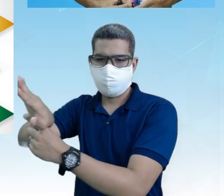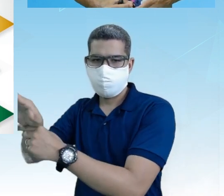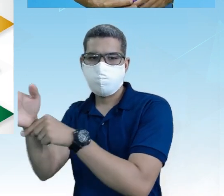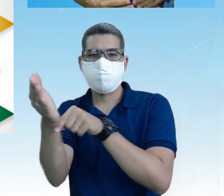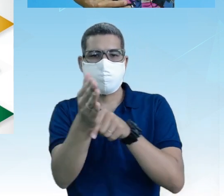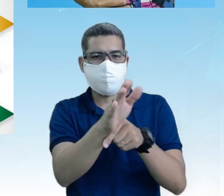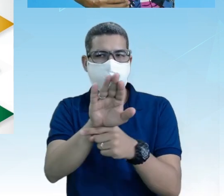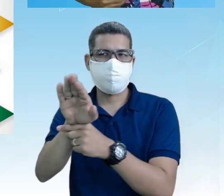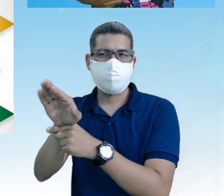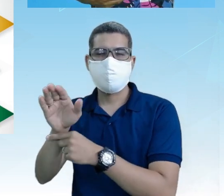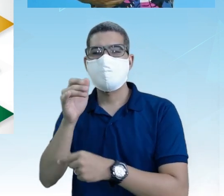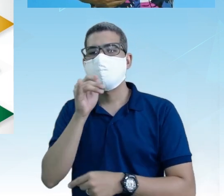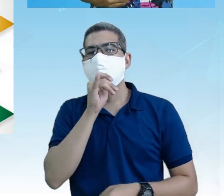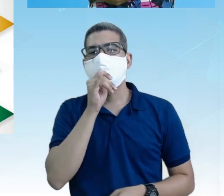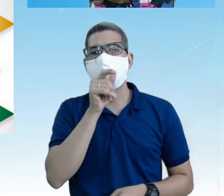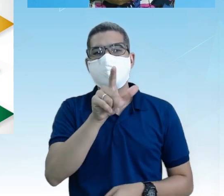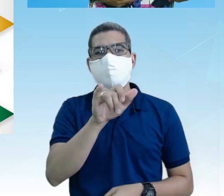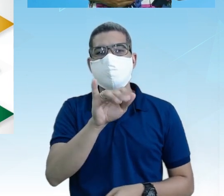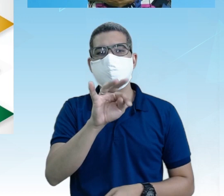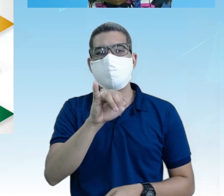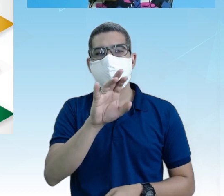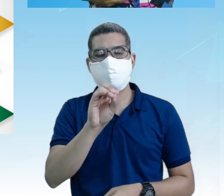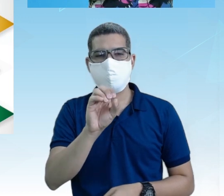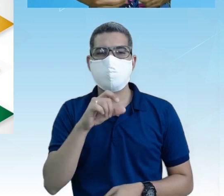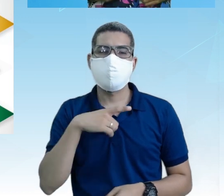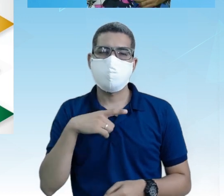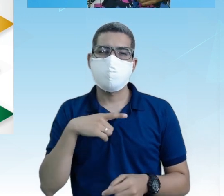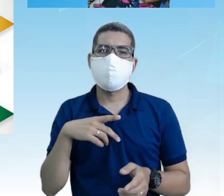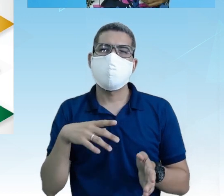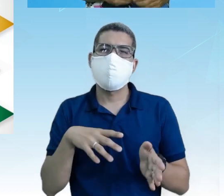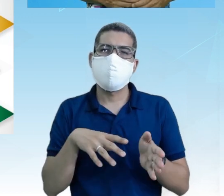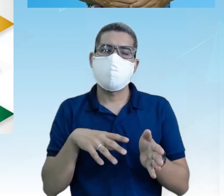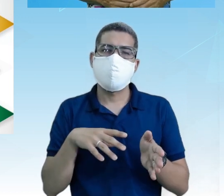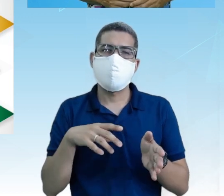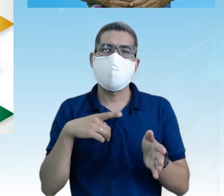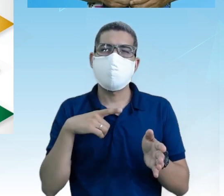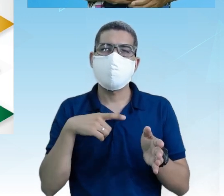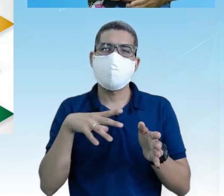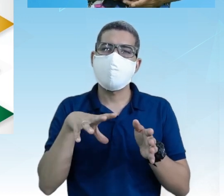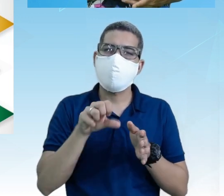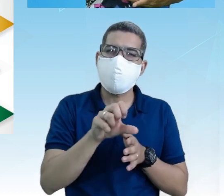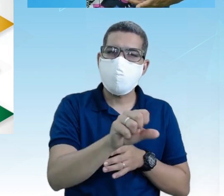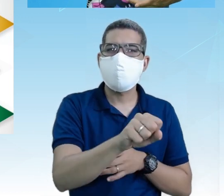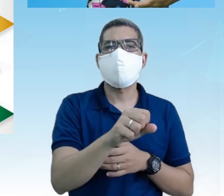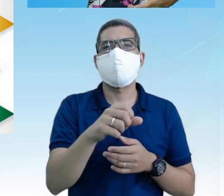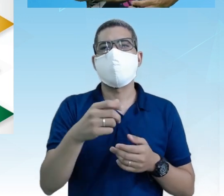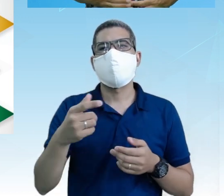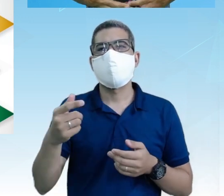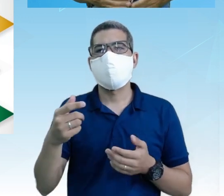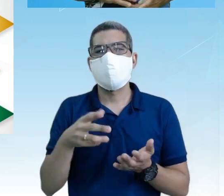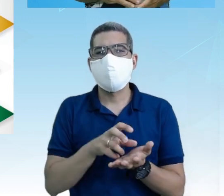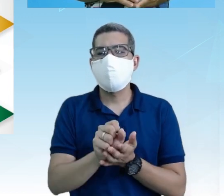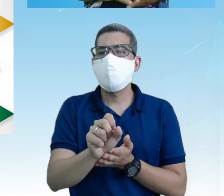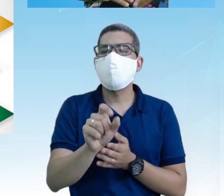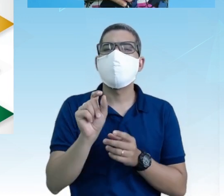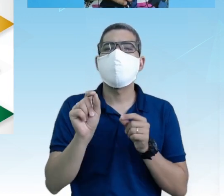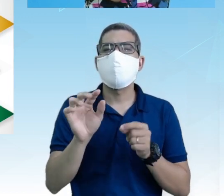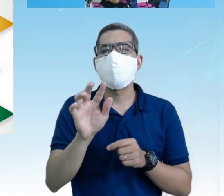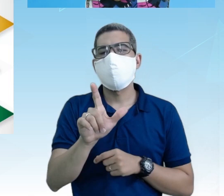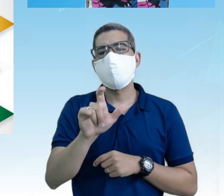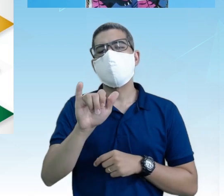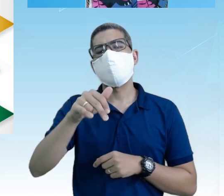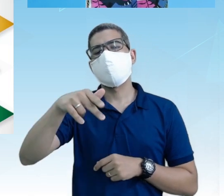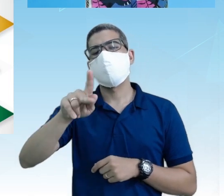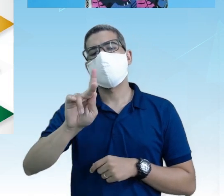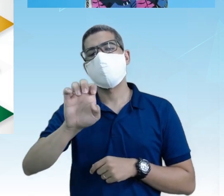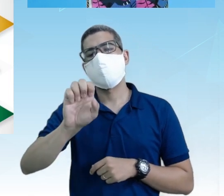líquens, que a gente tem aí fungos, mas as cianobactérias. Quando eu falo de líquens, eu acredito que